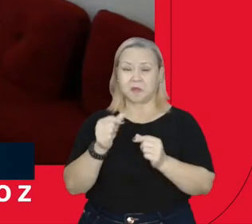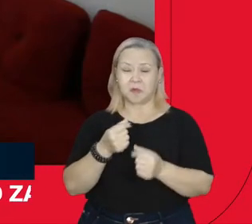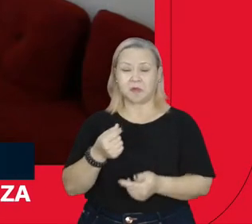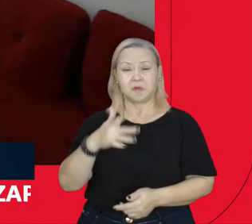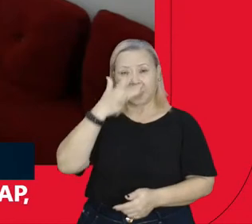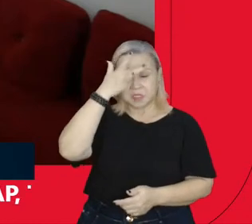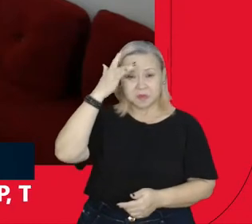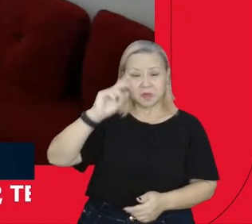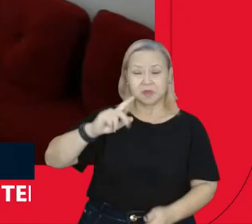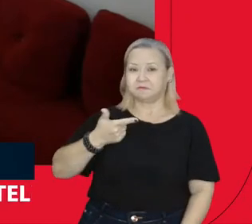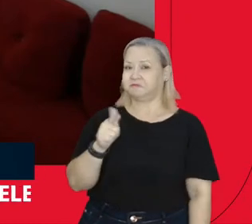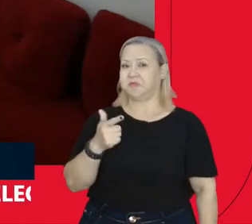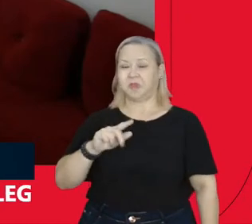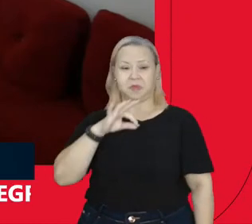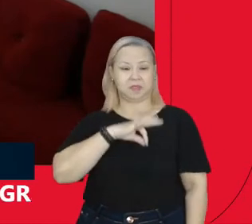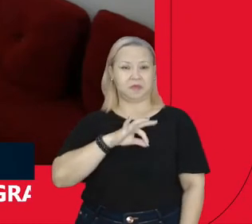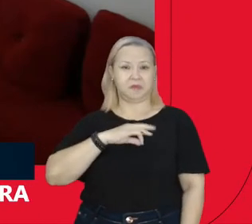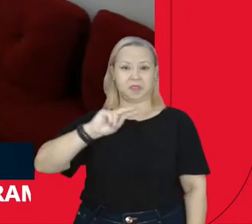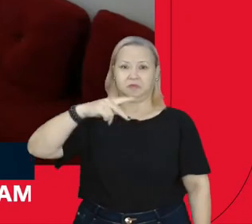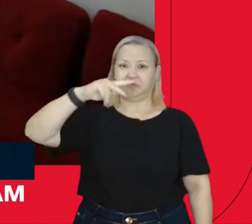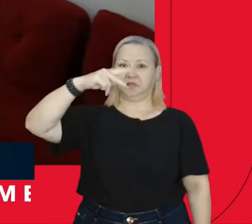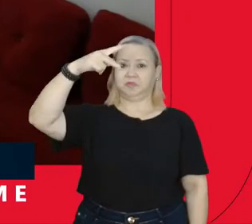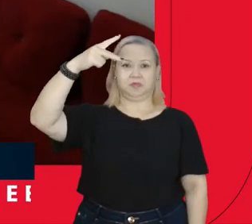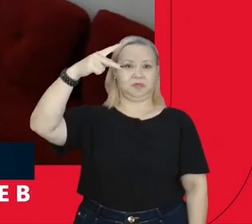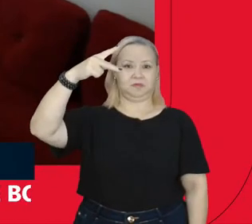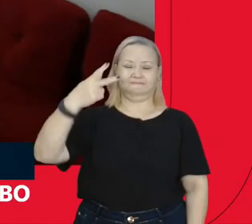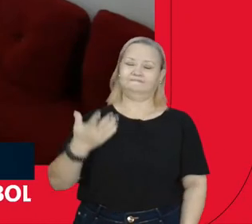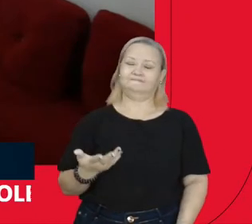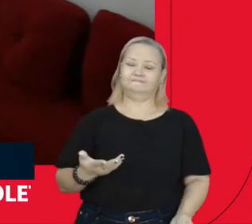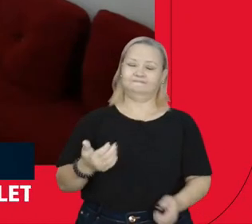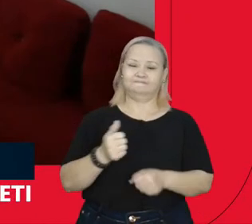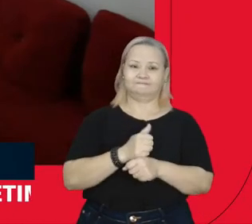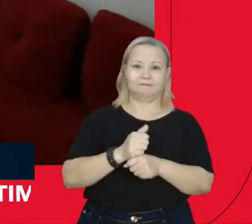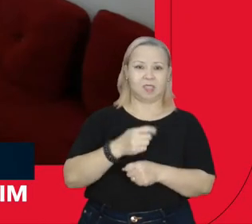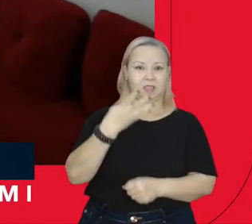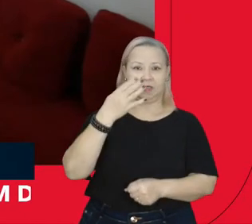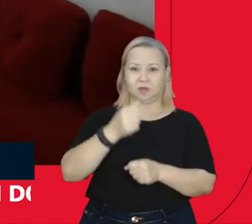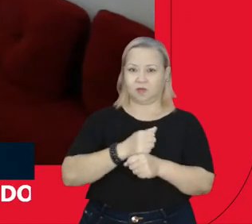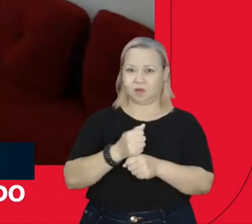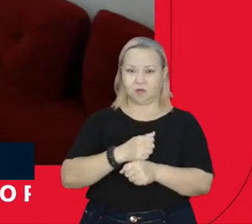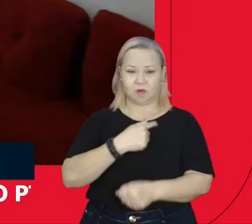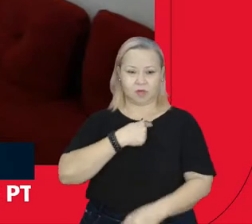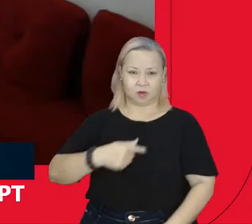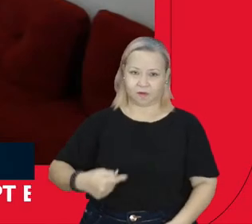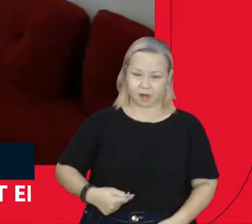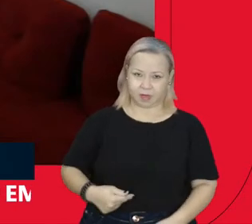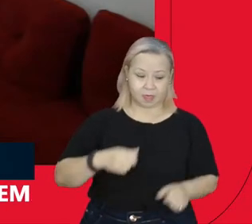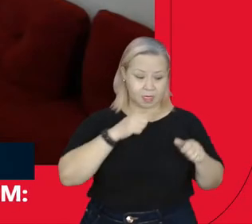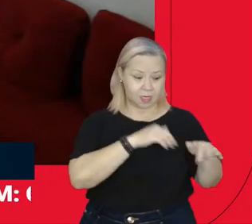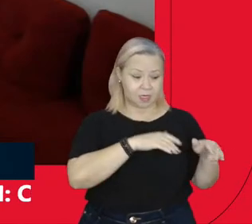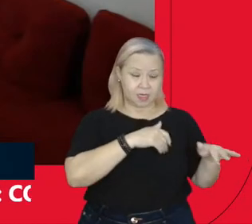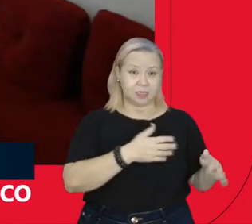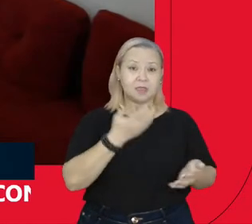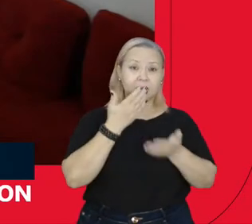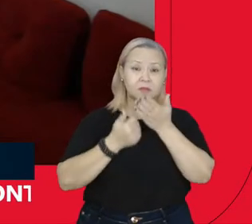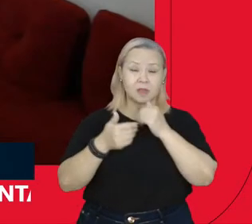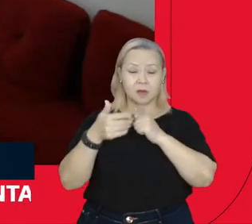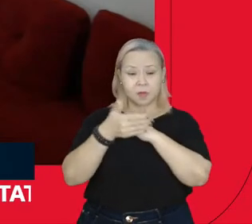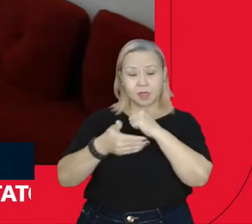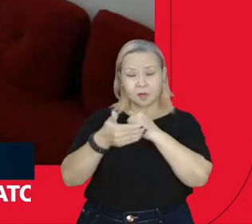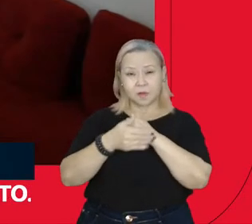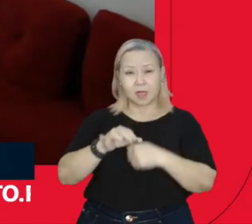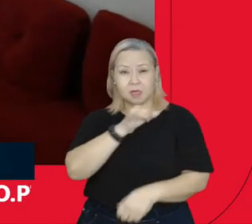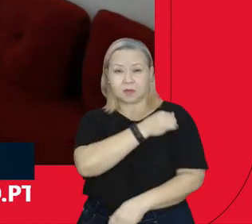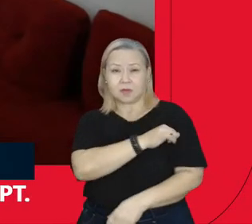acima da inflação há 4 anos quem ganha esse piso aí. Para se ter uma ideia do que isso significa, em setembro, a cesta básica no Rio de Janeiro estava